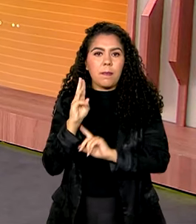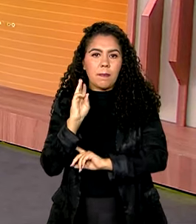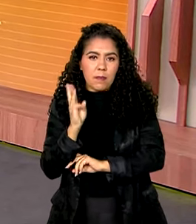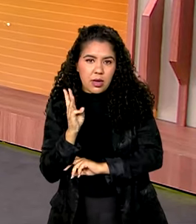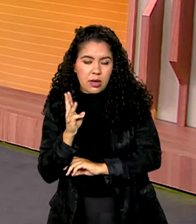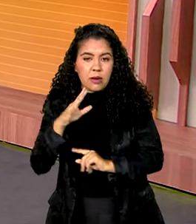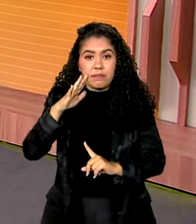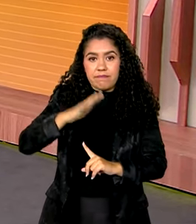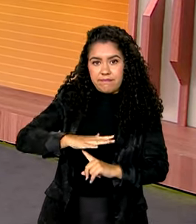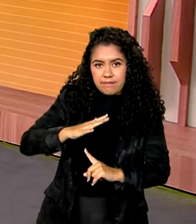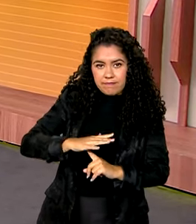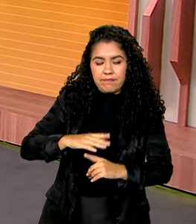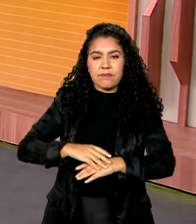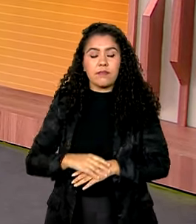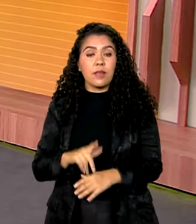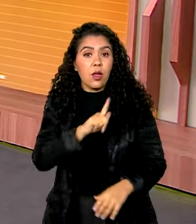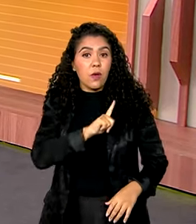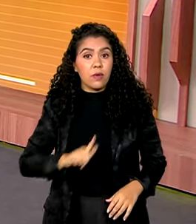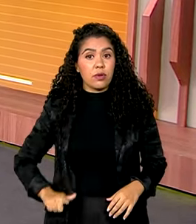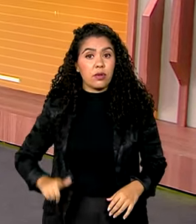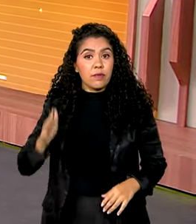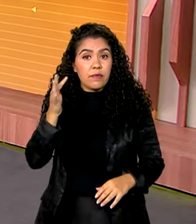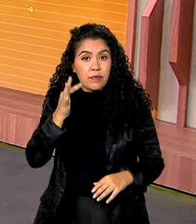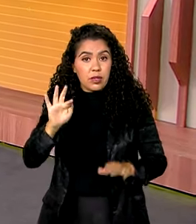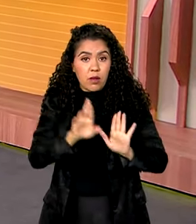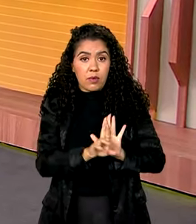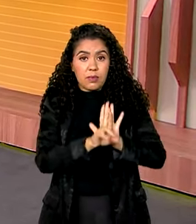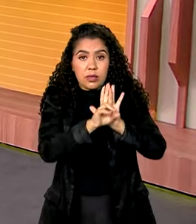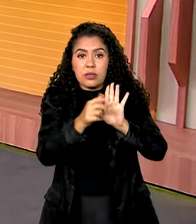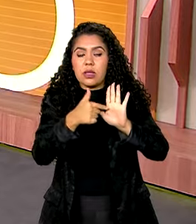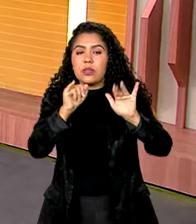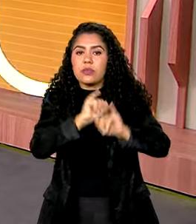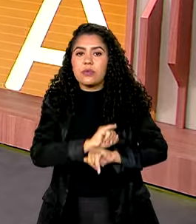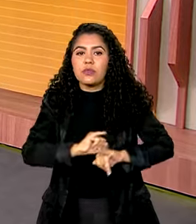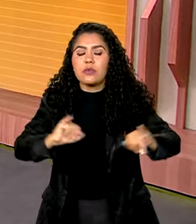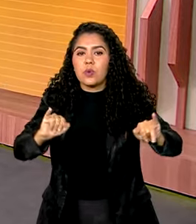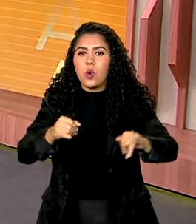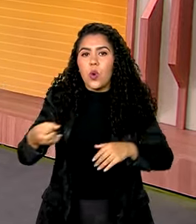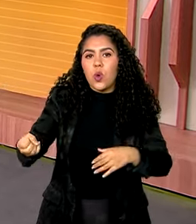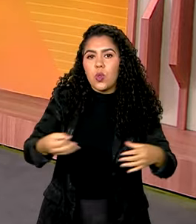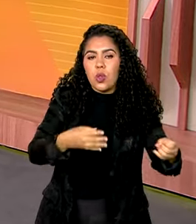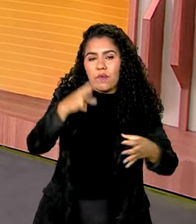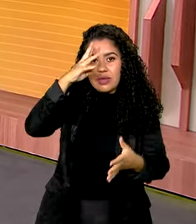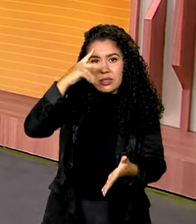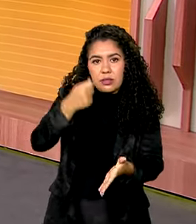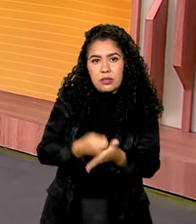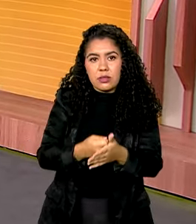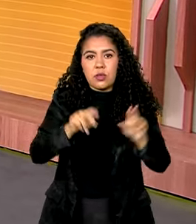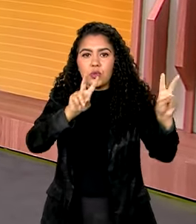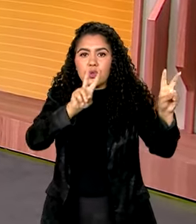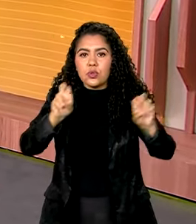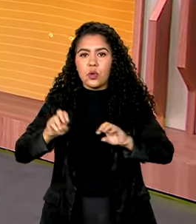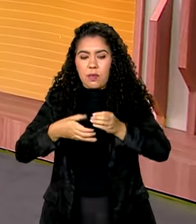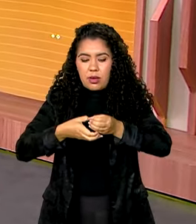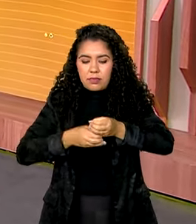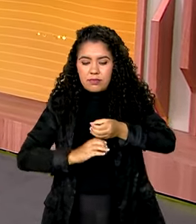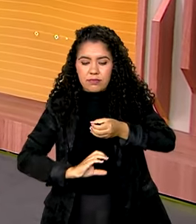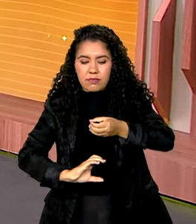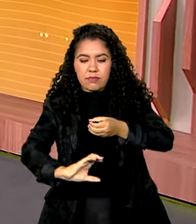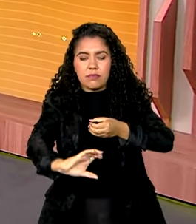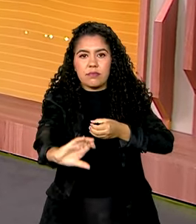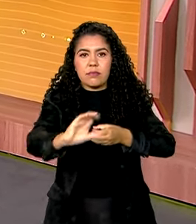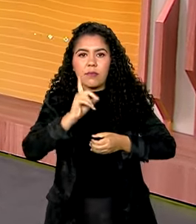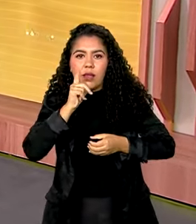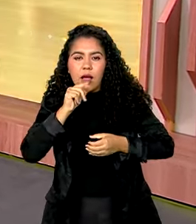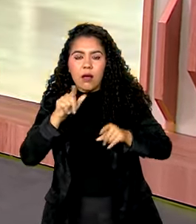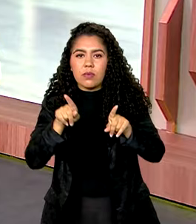olha, o governo federal anunciou novas medidas para melhorar as condições de saneamento da população de baixa renda em todo o país. Vamos